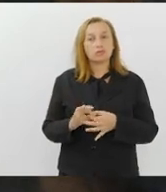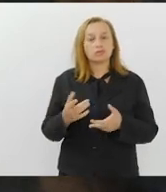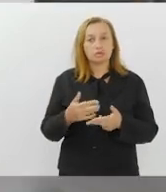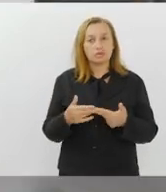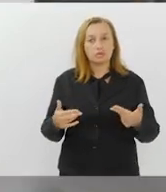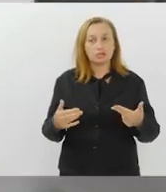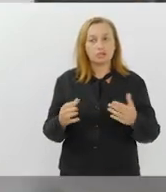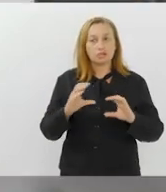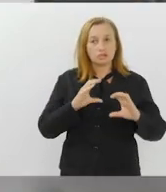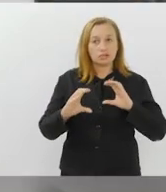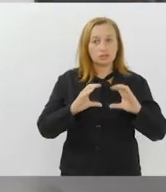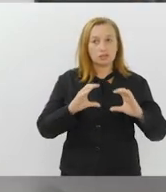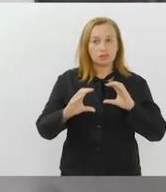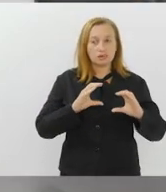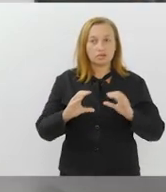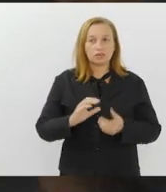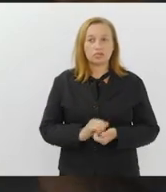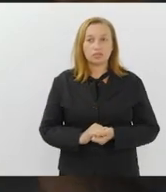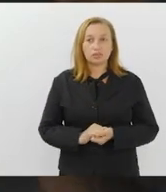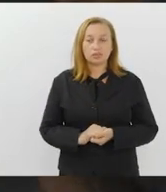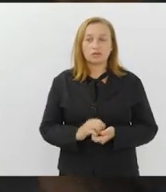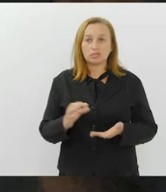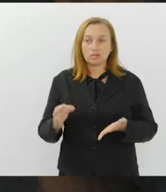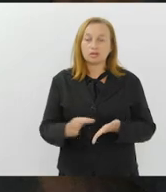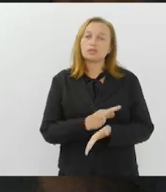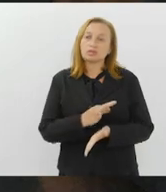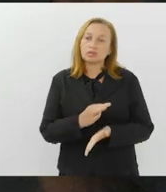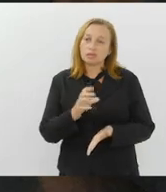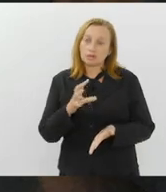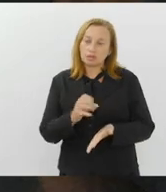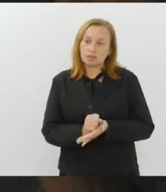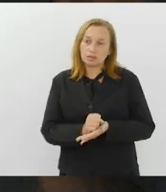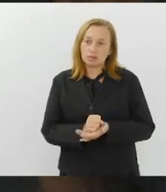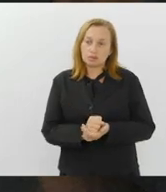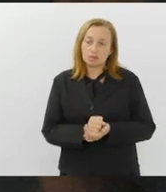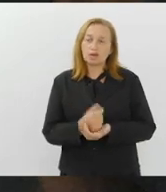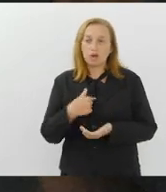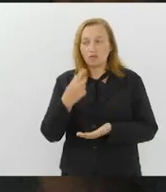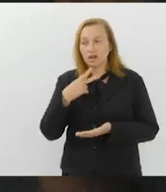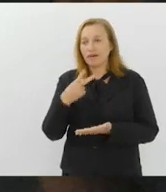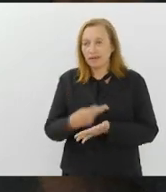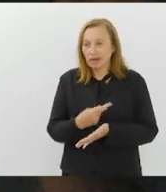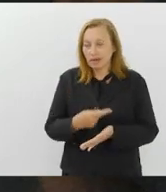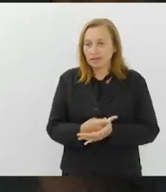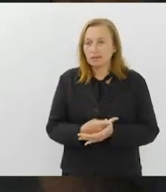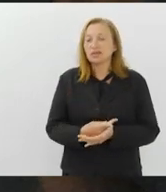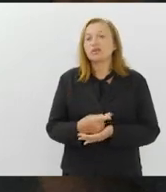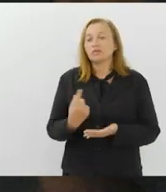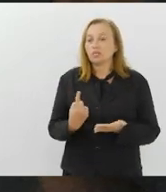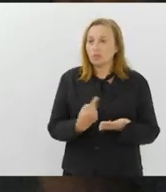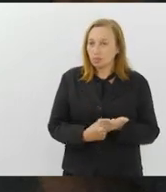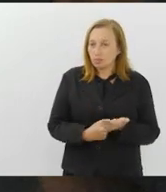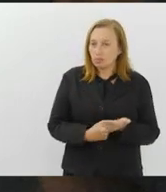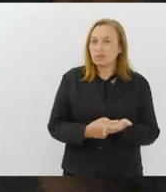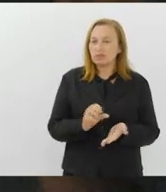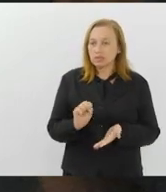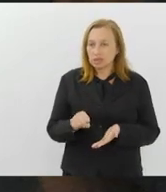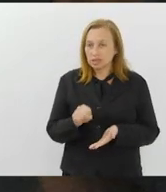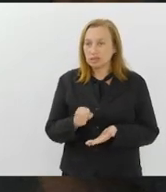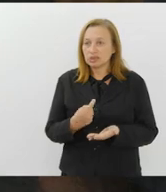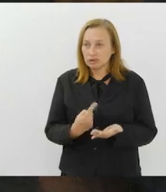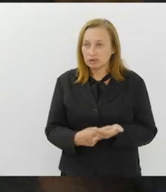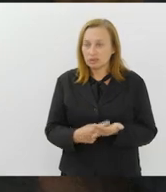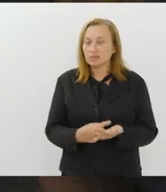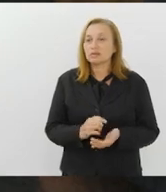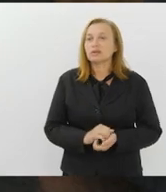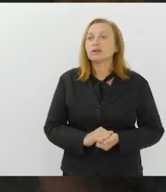aí assinado? Não, foi um compromisso firmado. Eu usei a palavra termo de forma errada. Então, palavra. Foi um compromisso firmado, sim. E palavra, pelo jeito, o